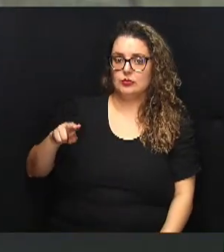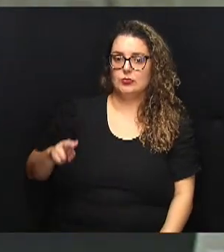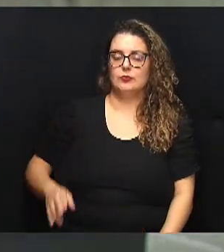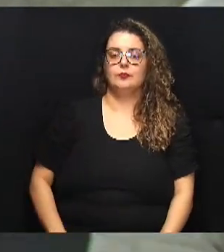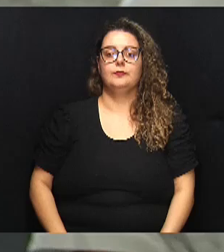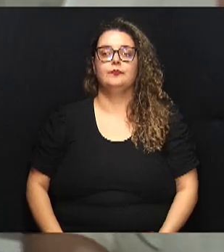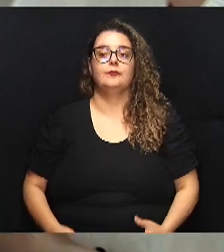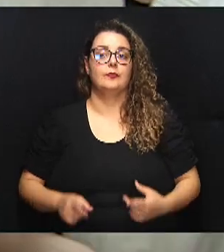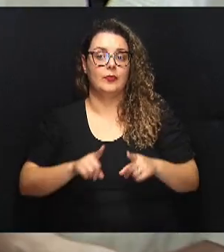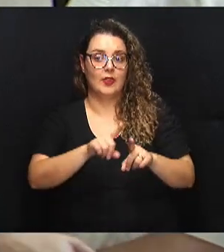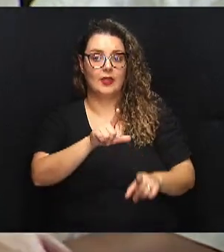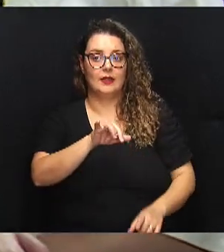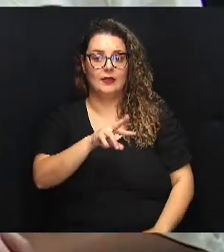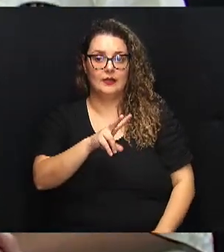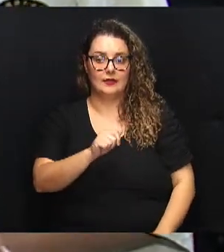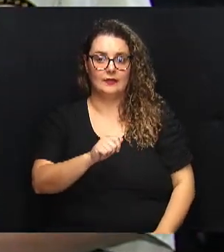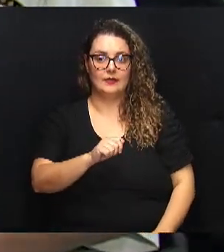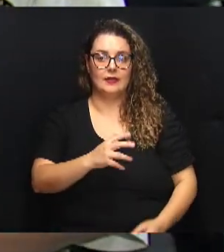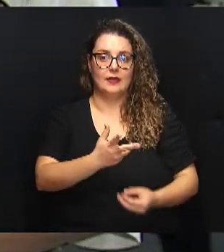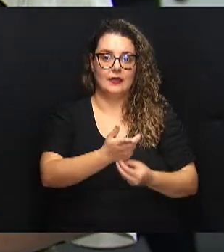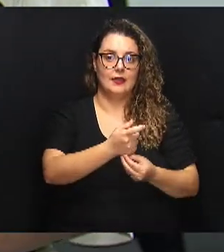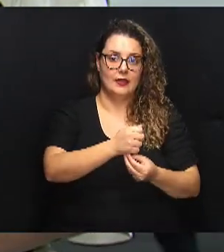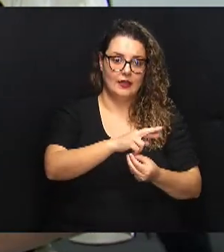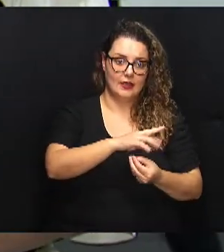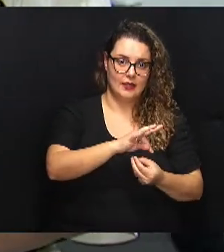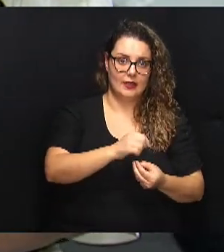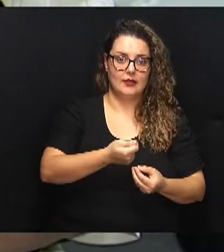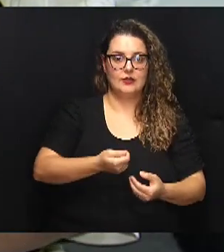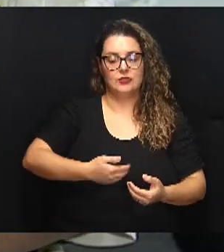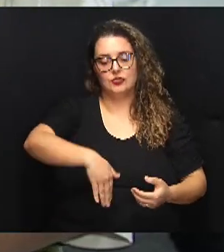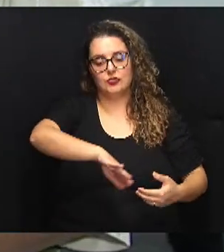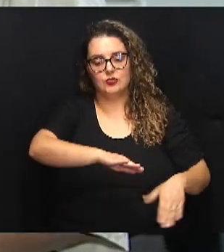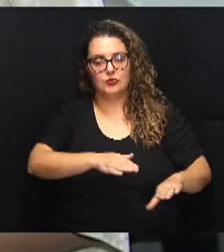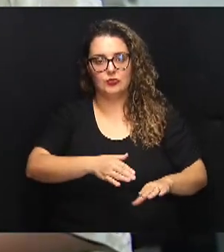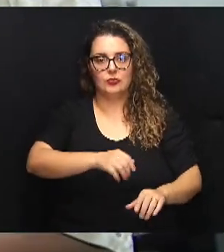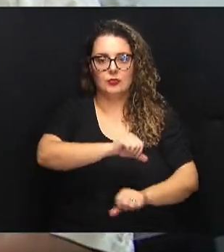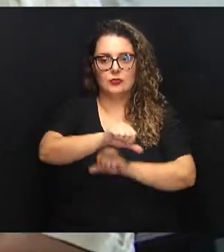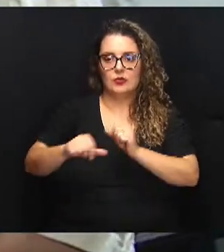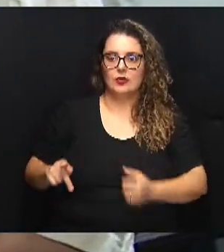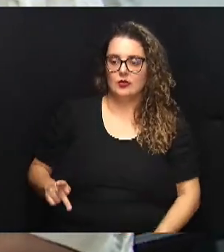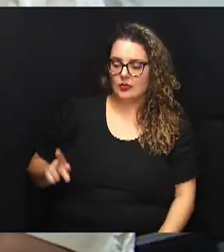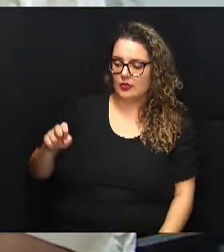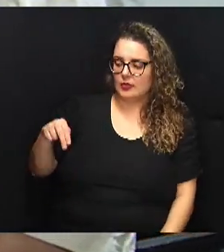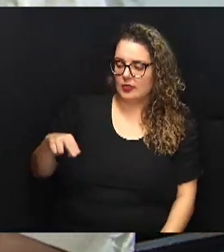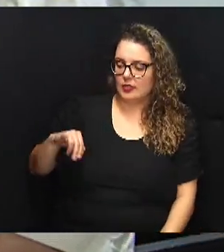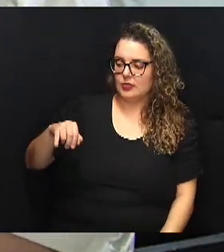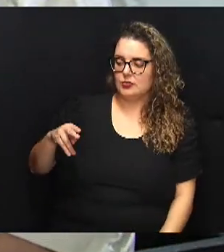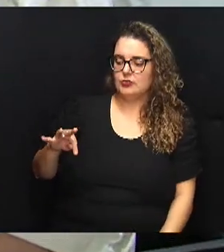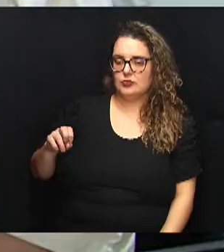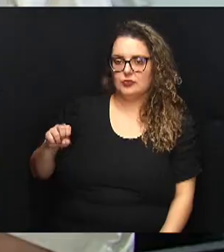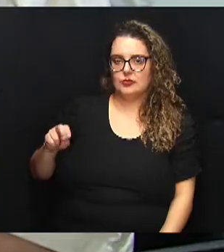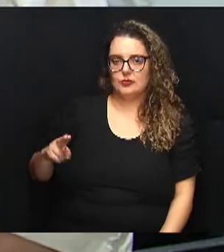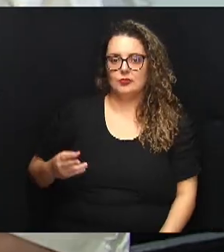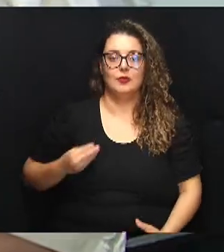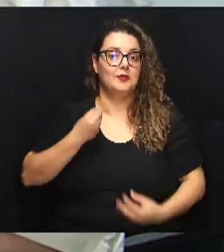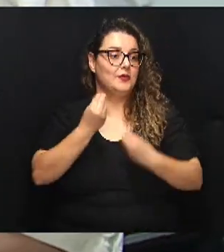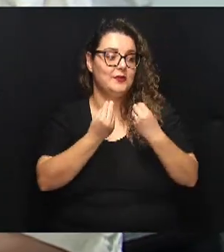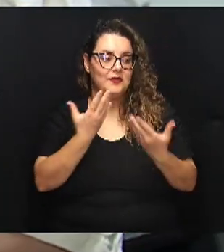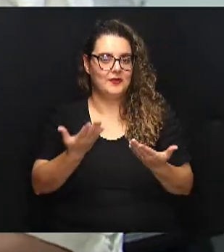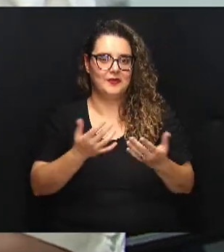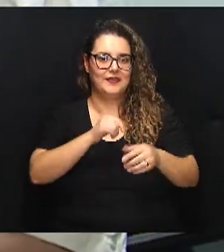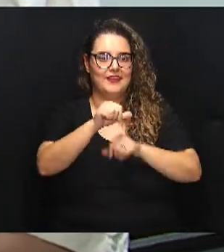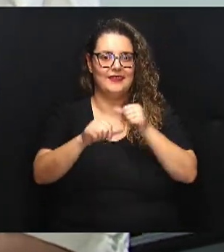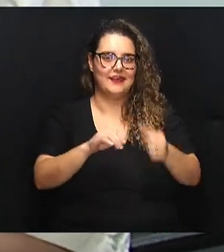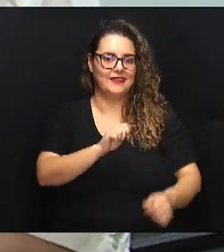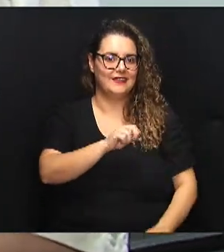a Lívia, ela que trocou a arte marcial chinesa, o Kung Fu, pelo Kenjutsu, essa arte marcial japonesa. Como que foi isso, trocar de